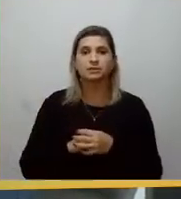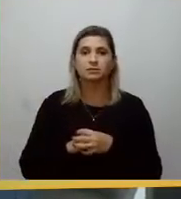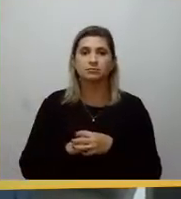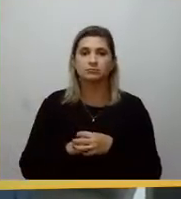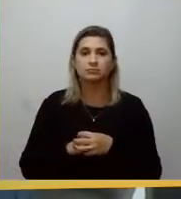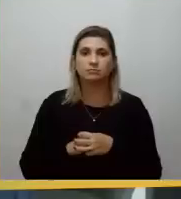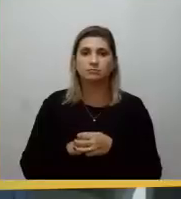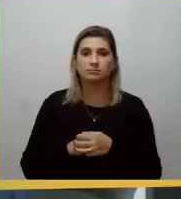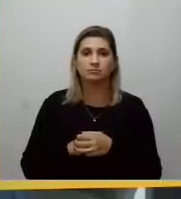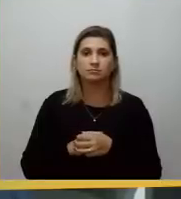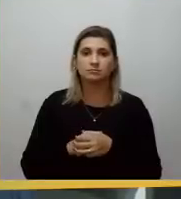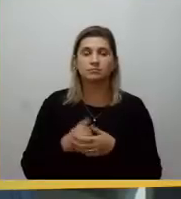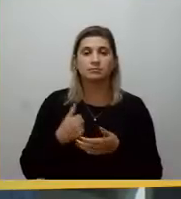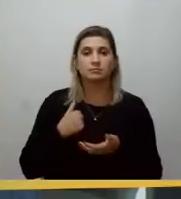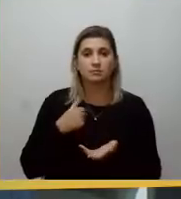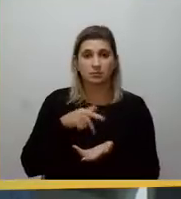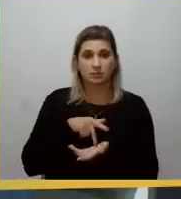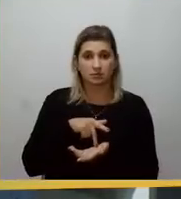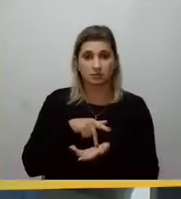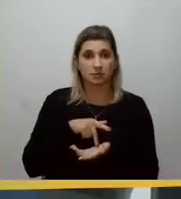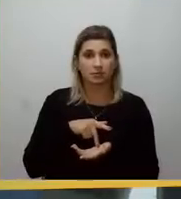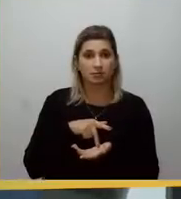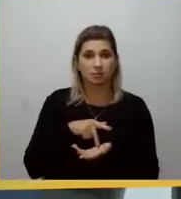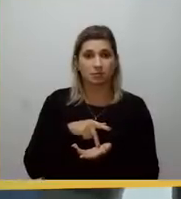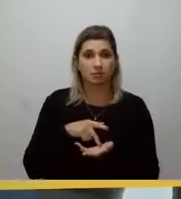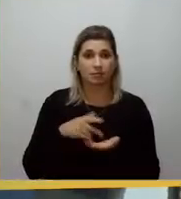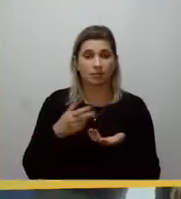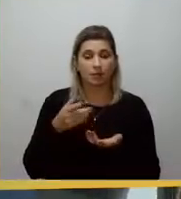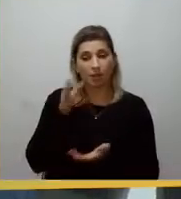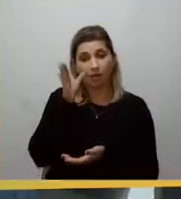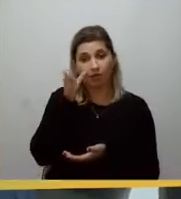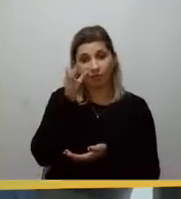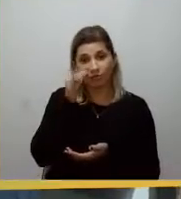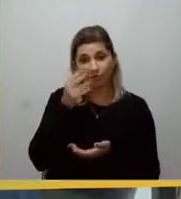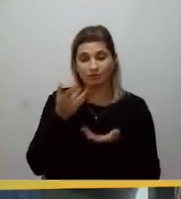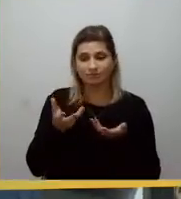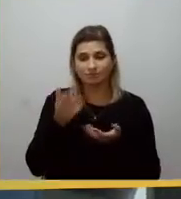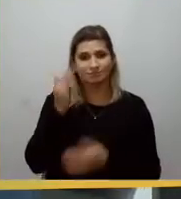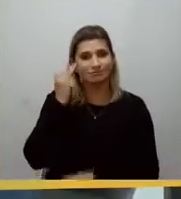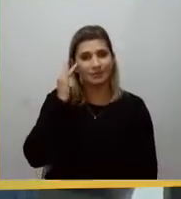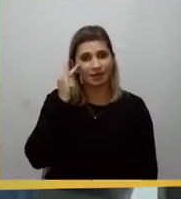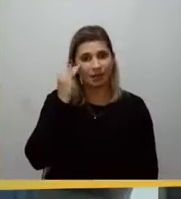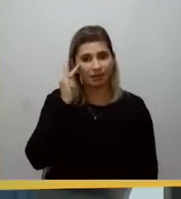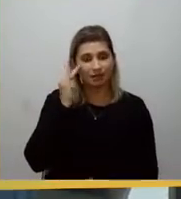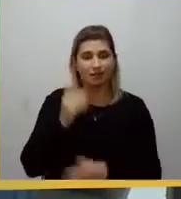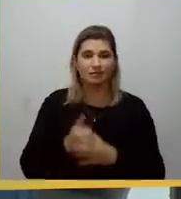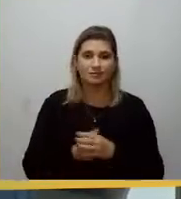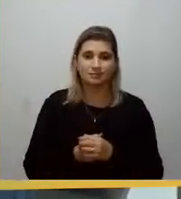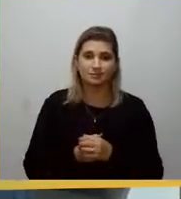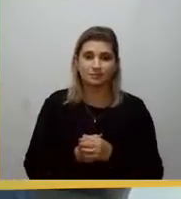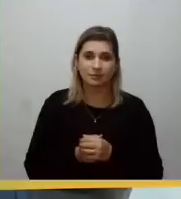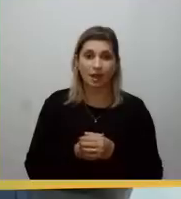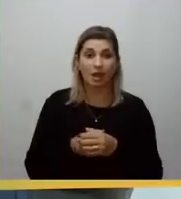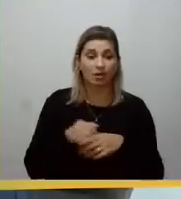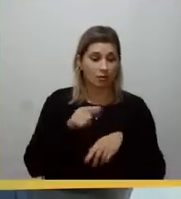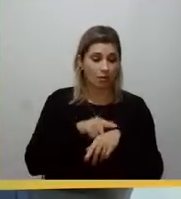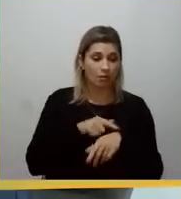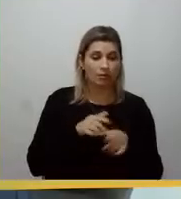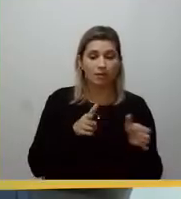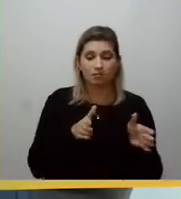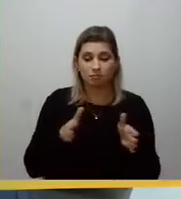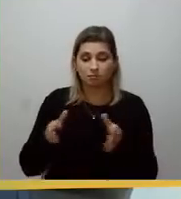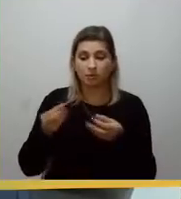eu realmente estava curioso para entender a questão cronológica e o